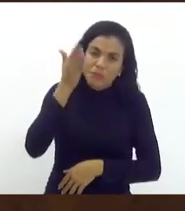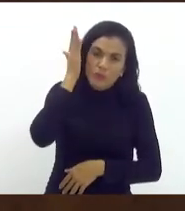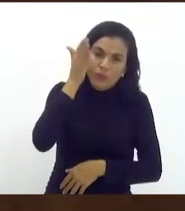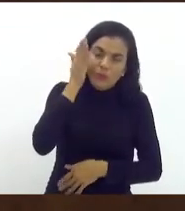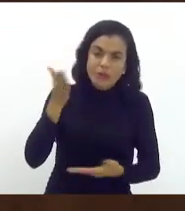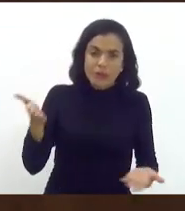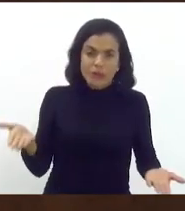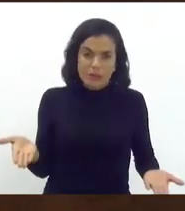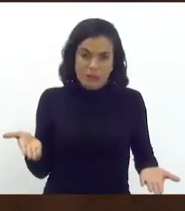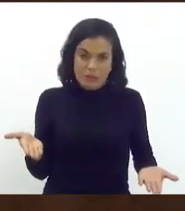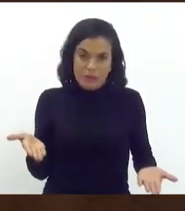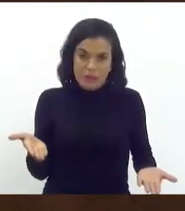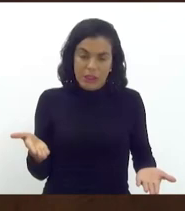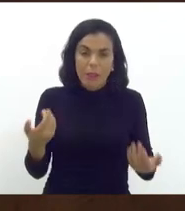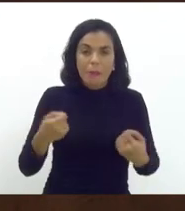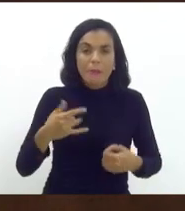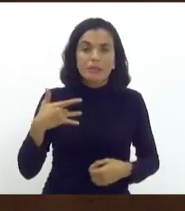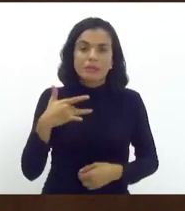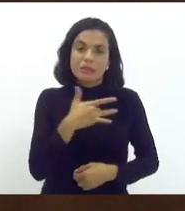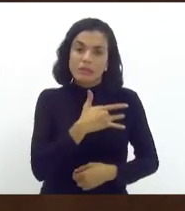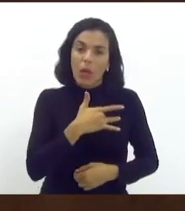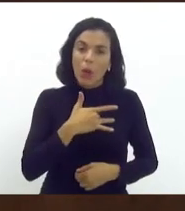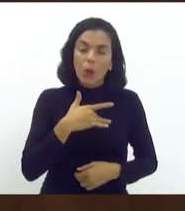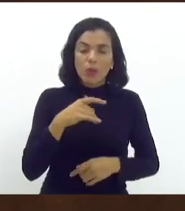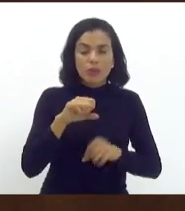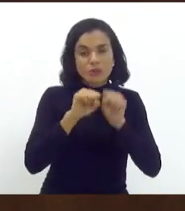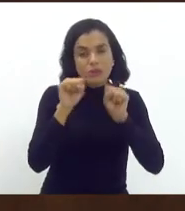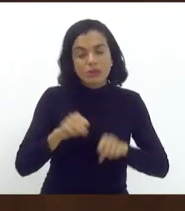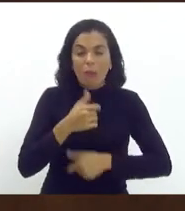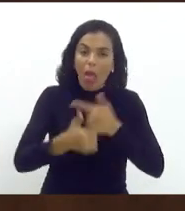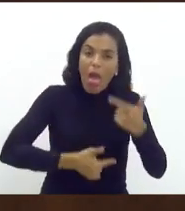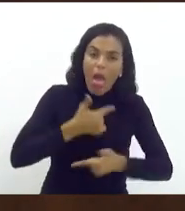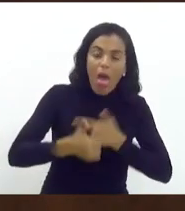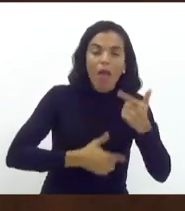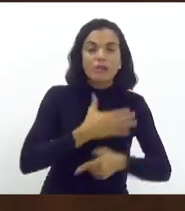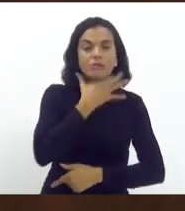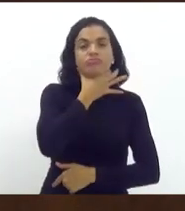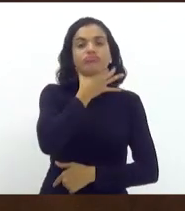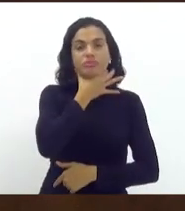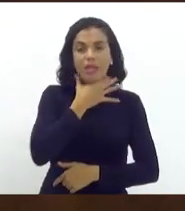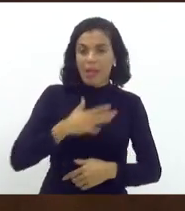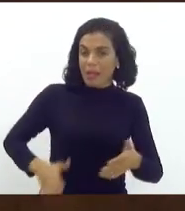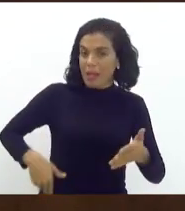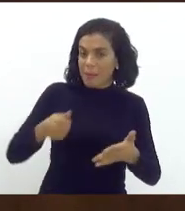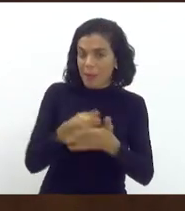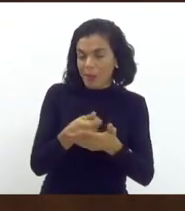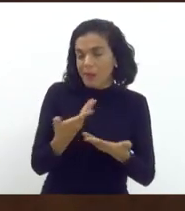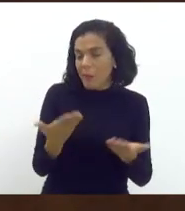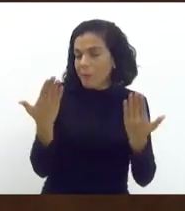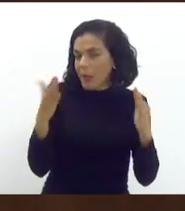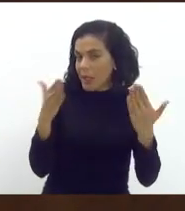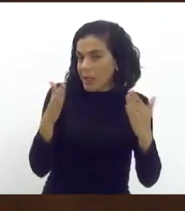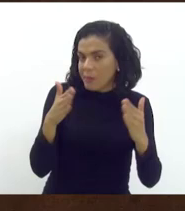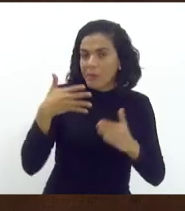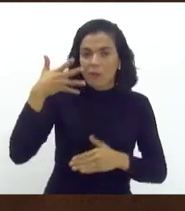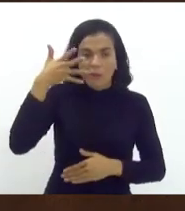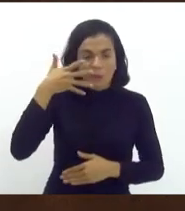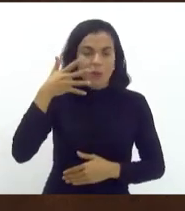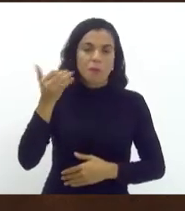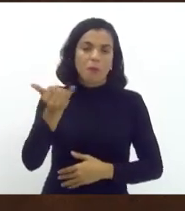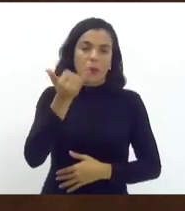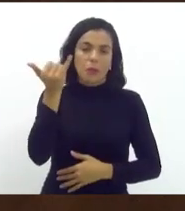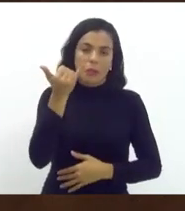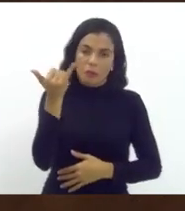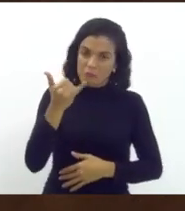demandar do Sistema de Saúde do Estado que vai acabar pagando por isso então eu quero parabenizar o sobre a sua fala muito importante